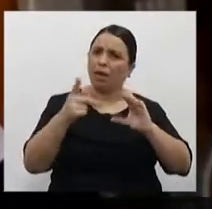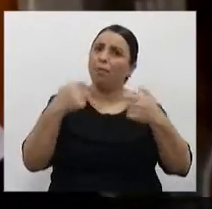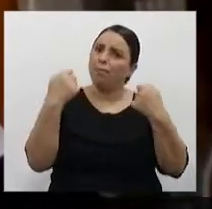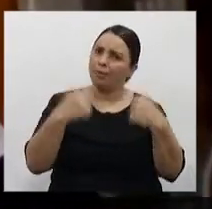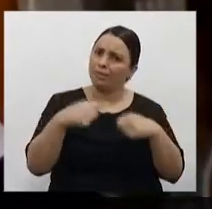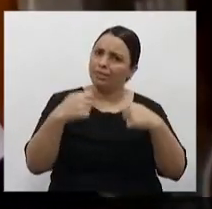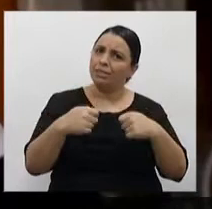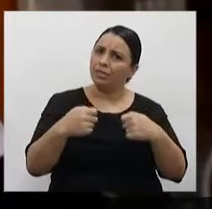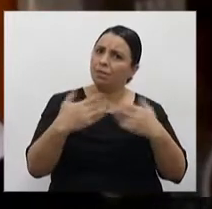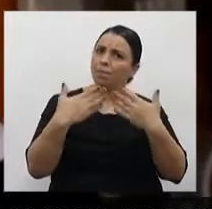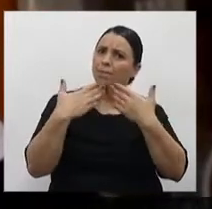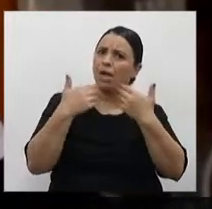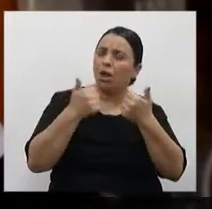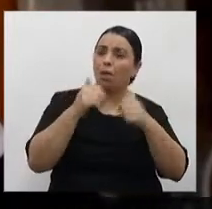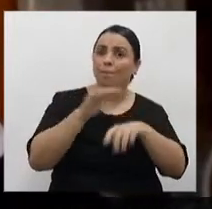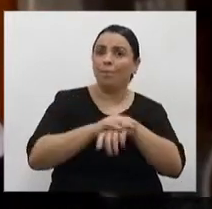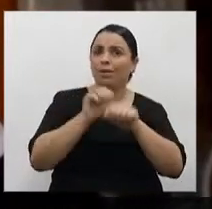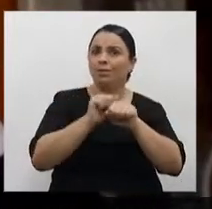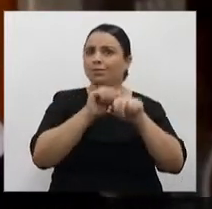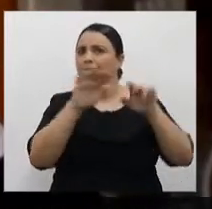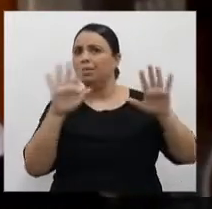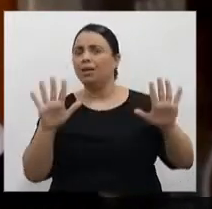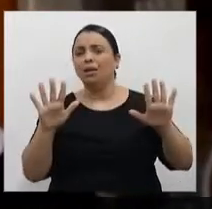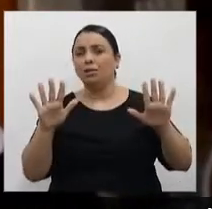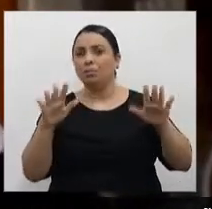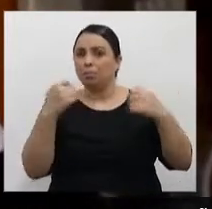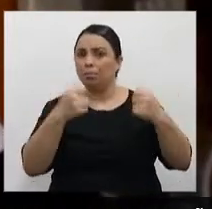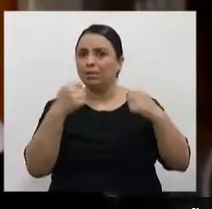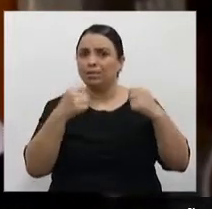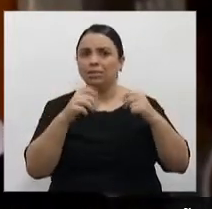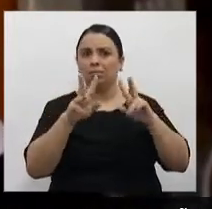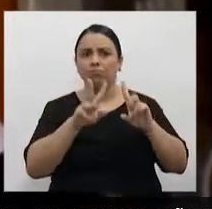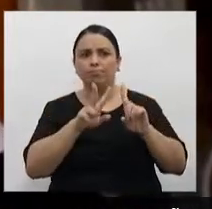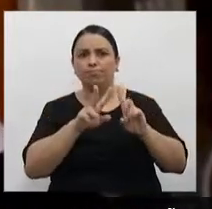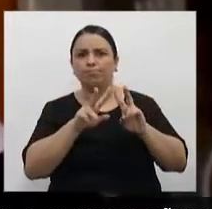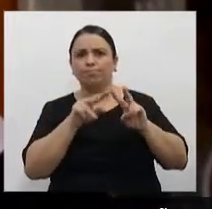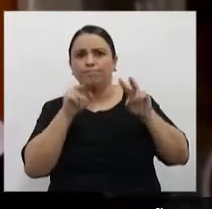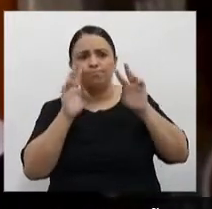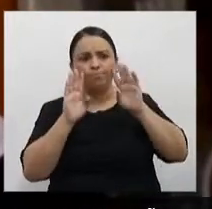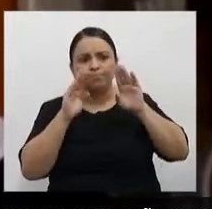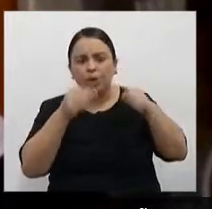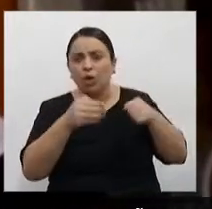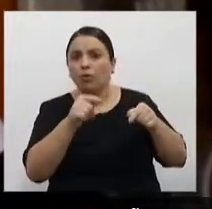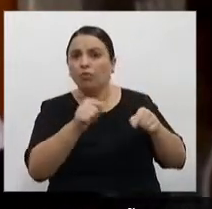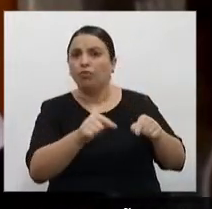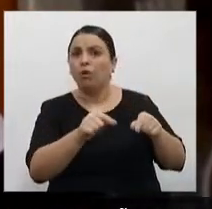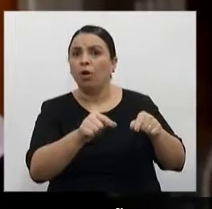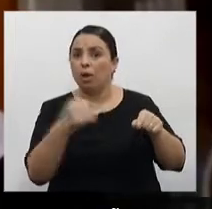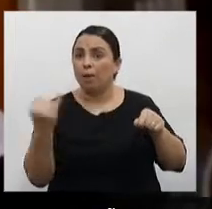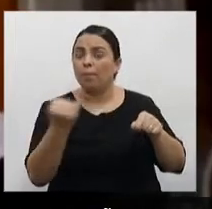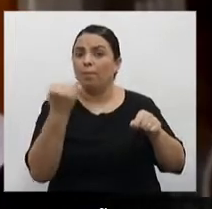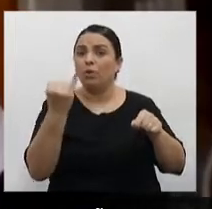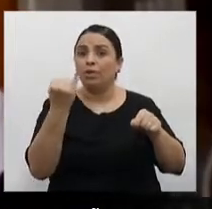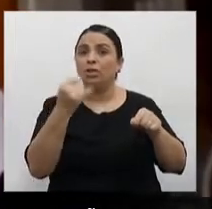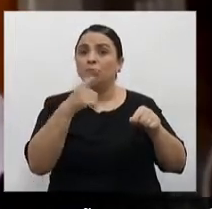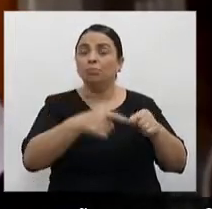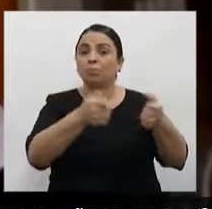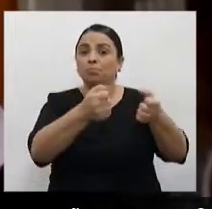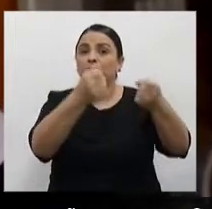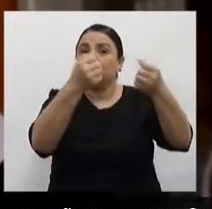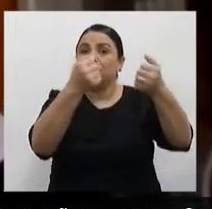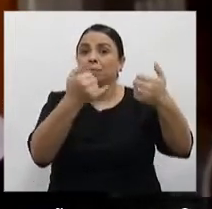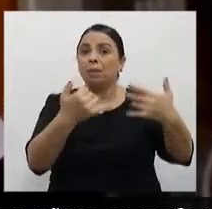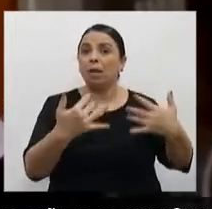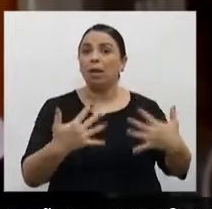ser olhada como um aspecto muito importante para os esclarecimentos das pessoas